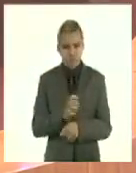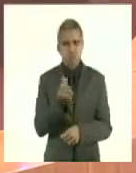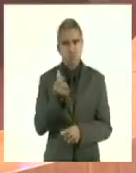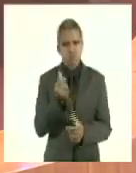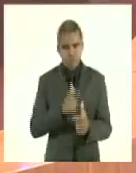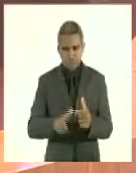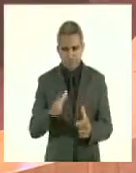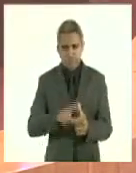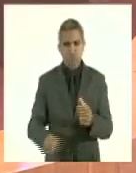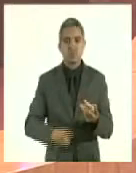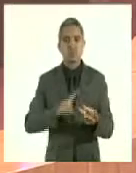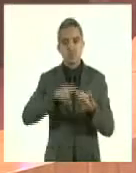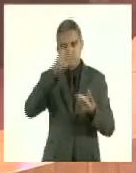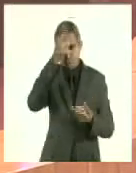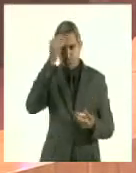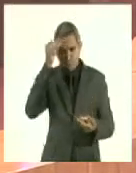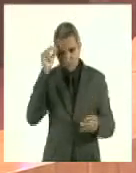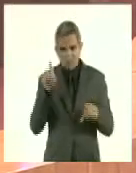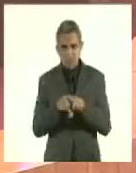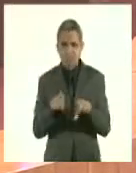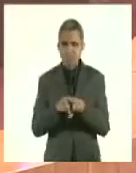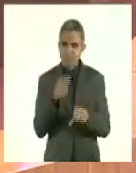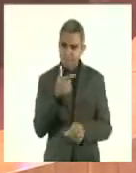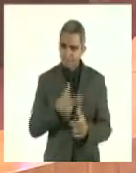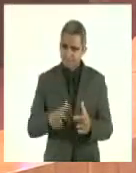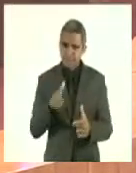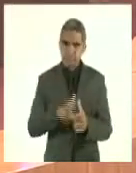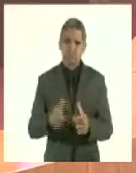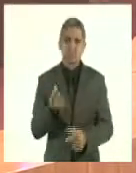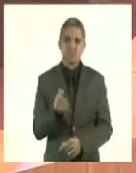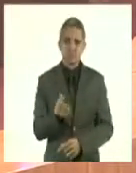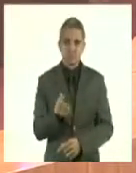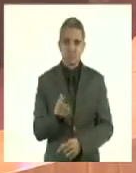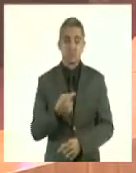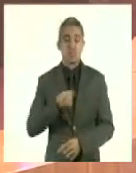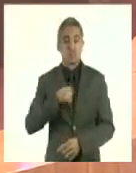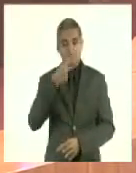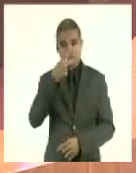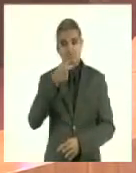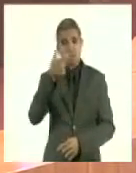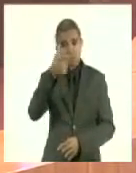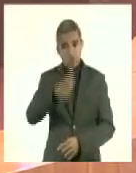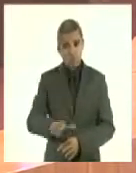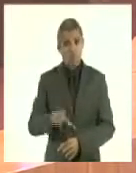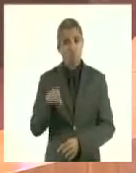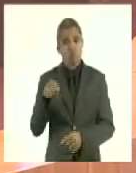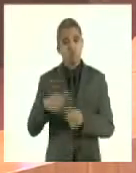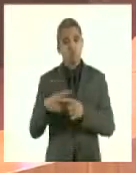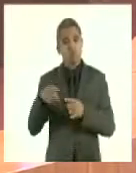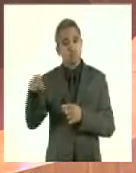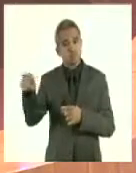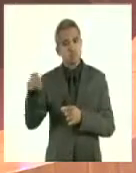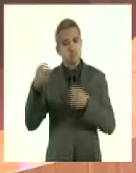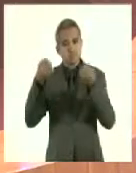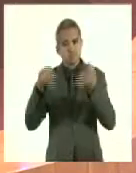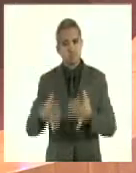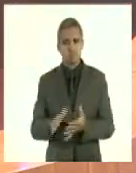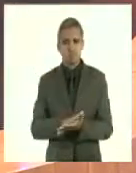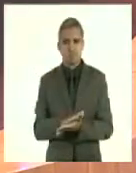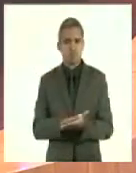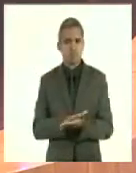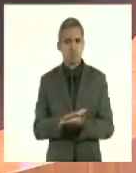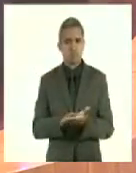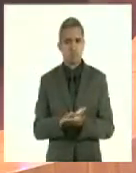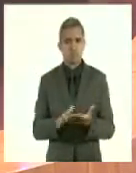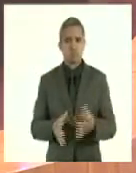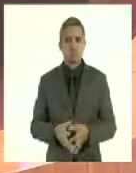um sistema, deputado. Vou repetir que Vossa Excelência não revelou o conhecimento quando falou em Estado e município.